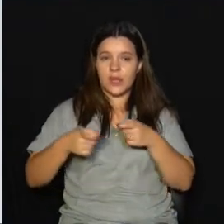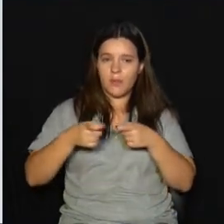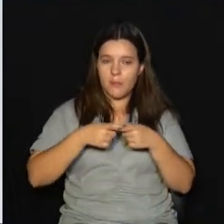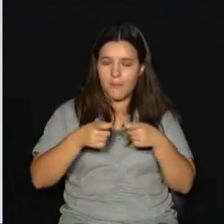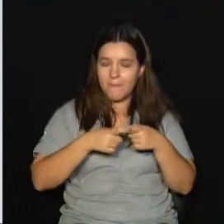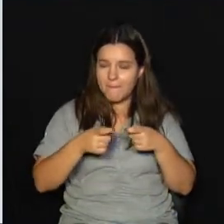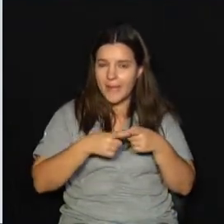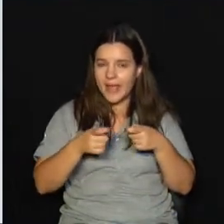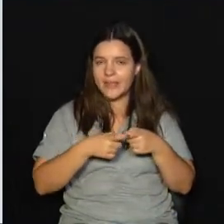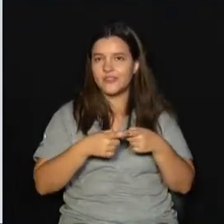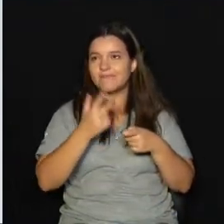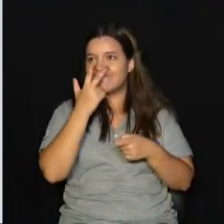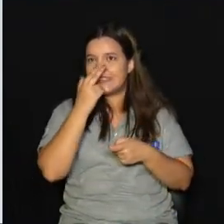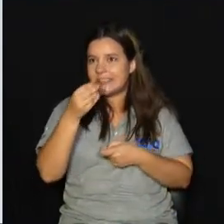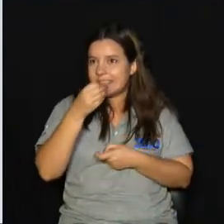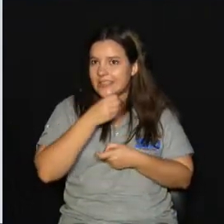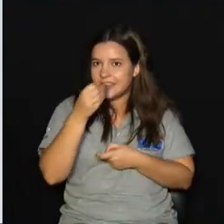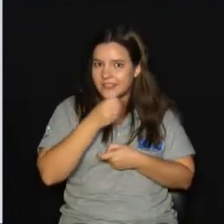muito